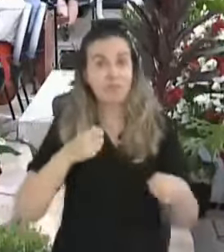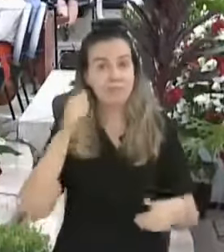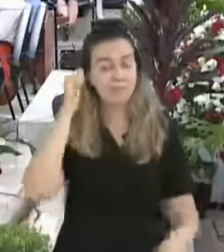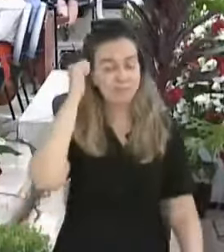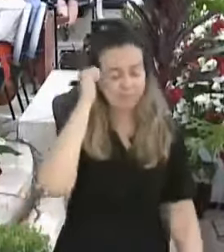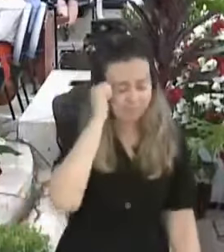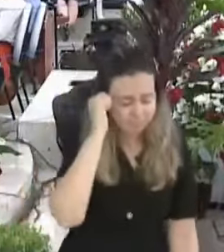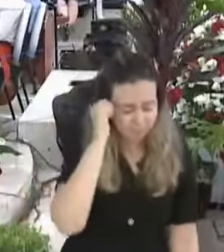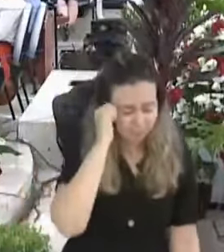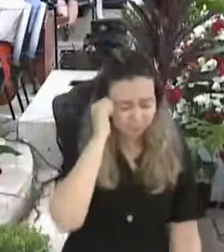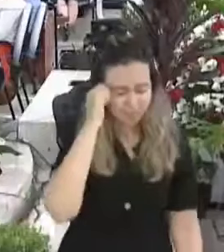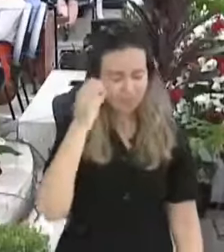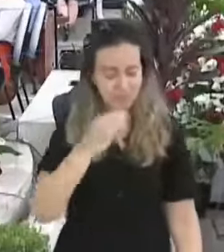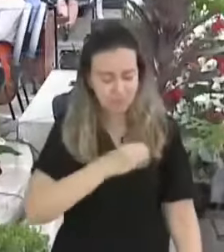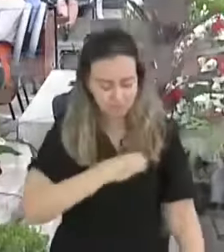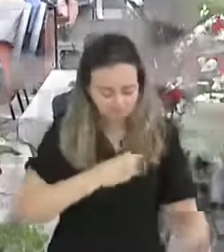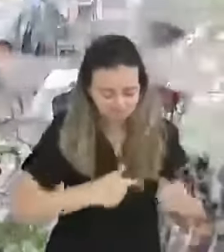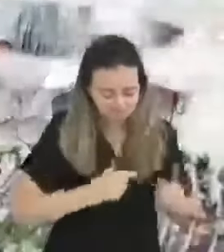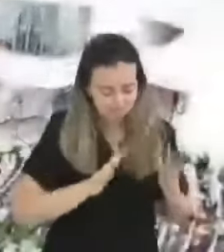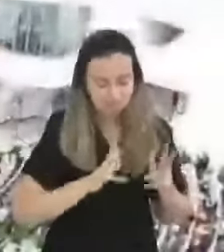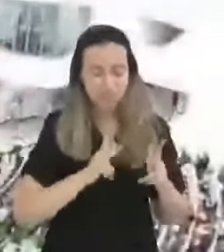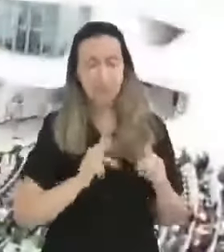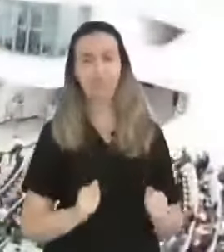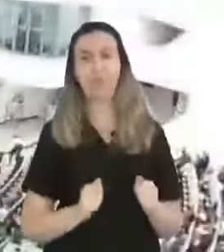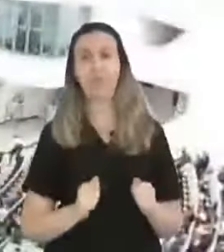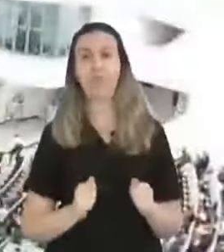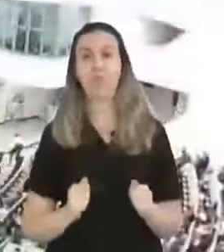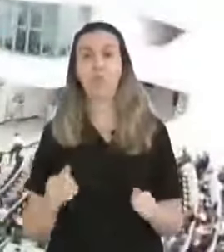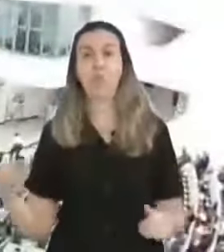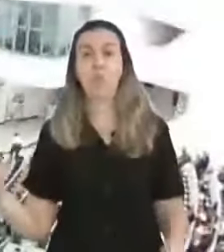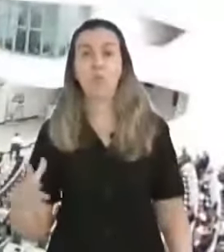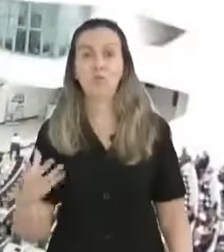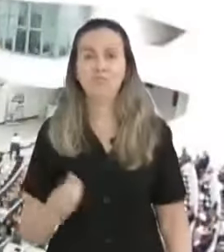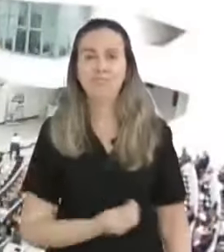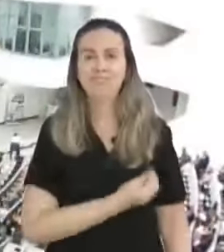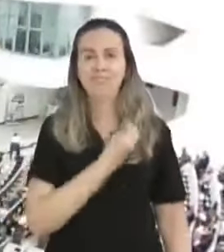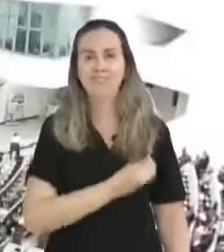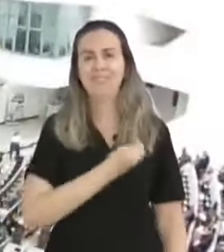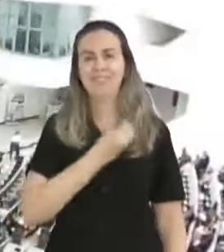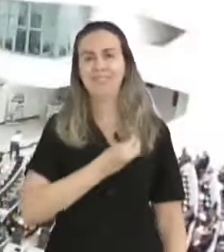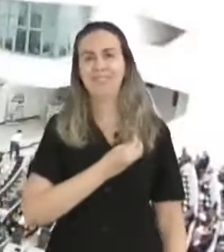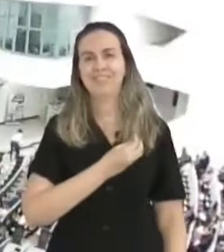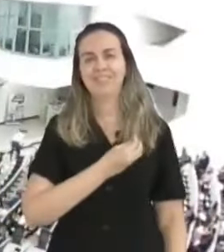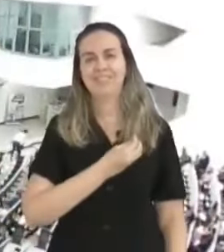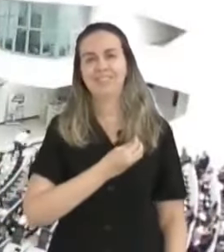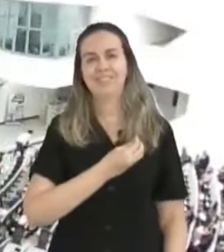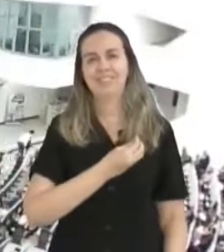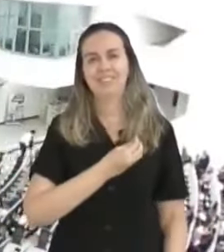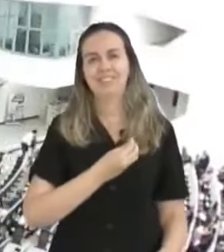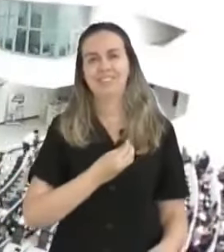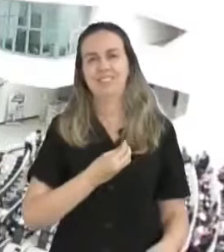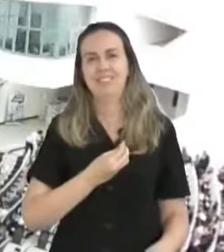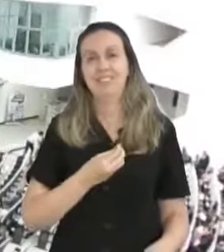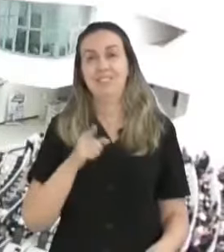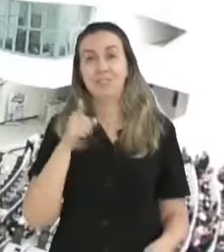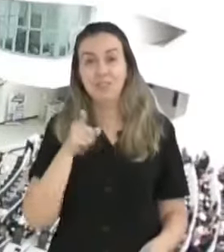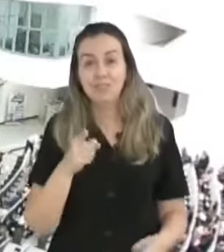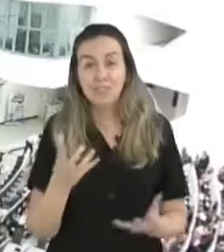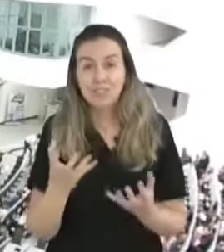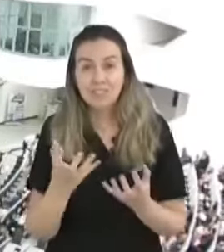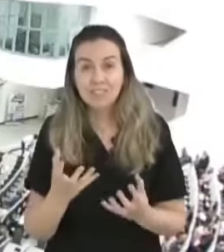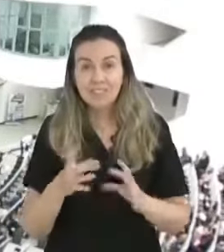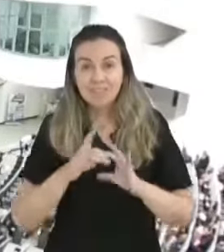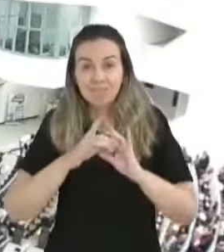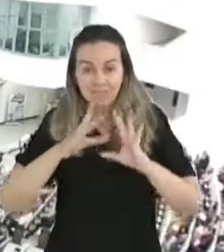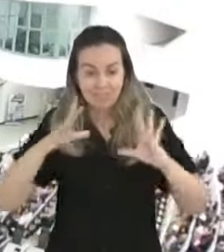Ele é soberano, mas Ele quer que você volte diferente. Ele quer que você volte melhor. Aleluia! Ele quer que você